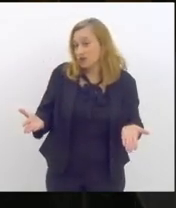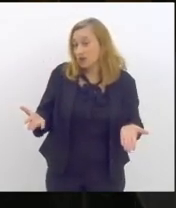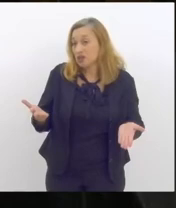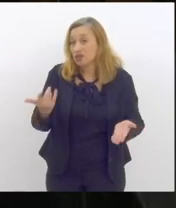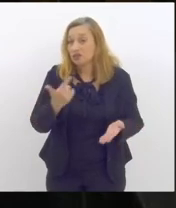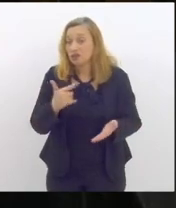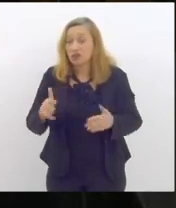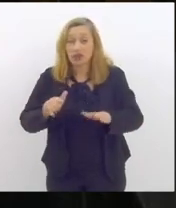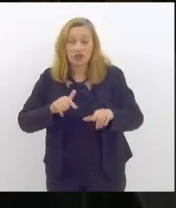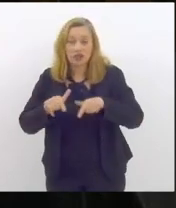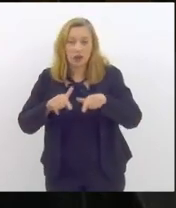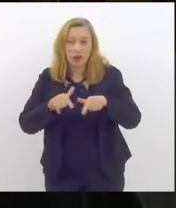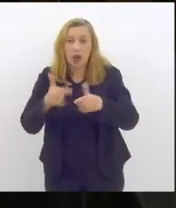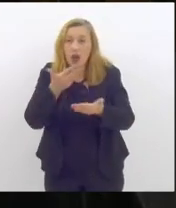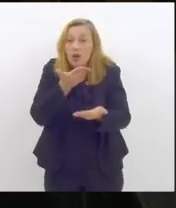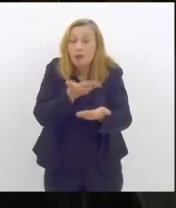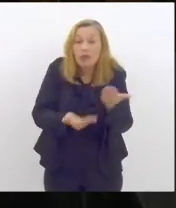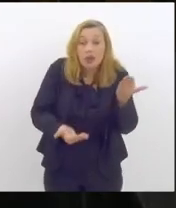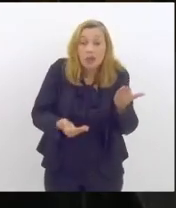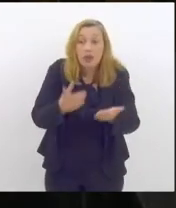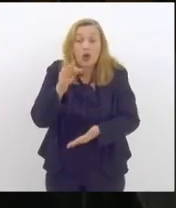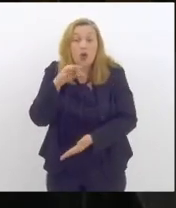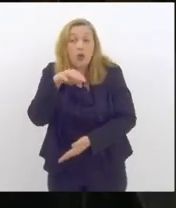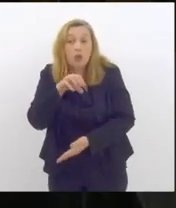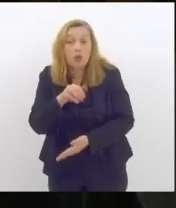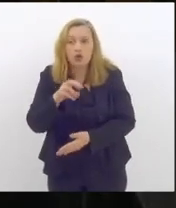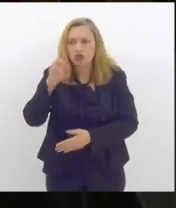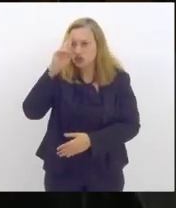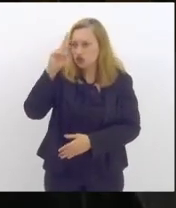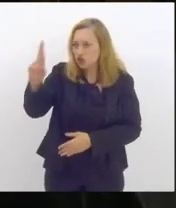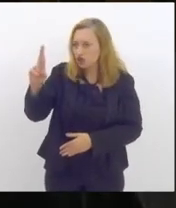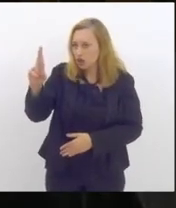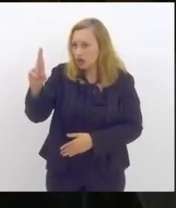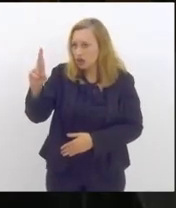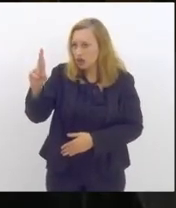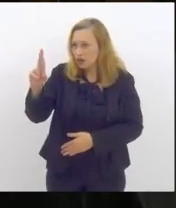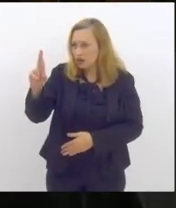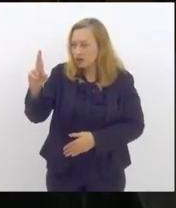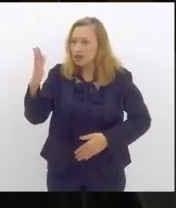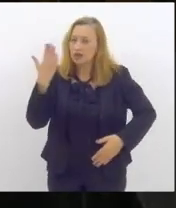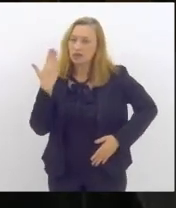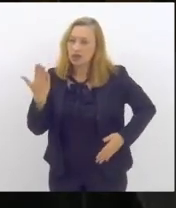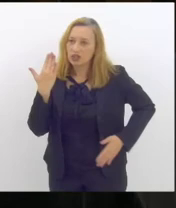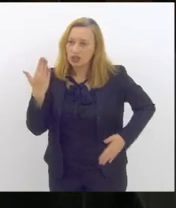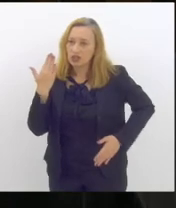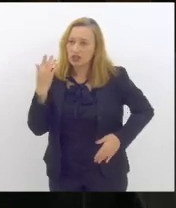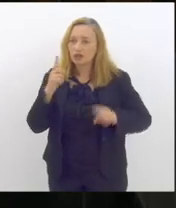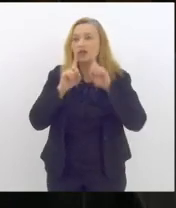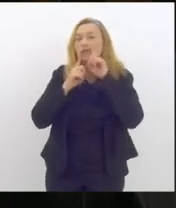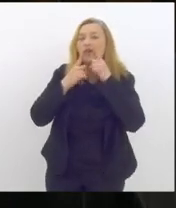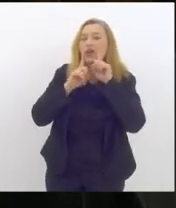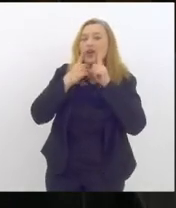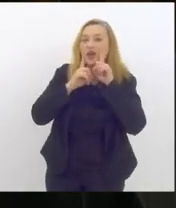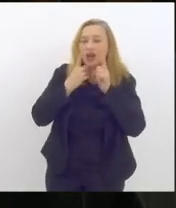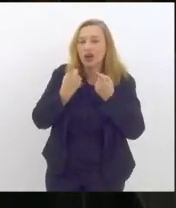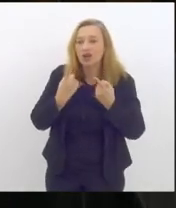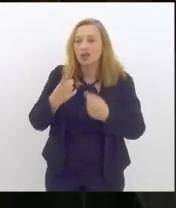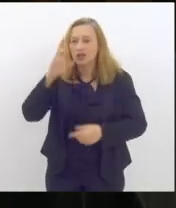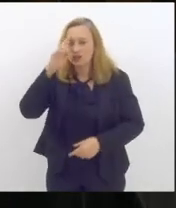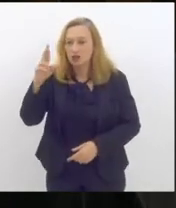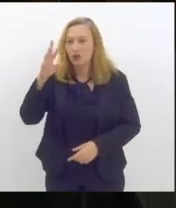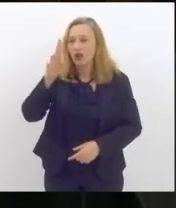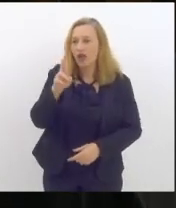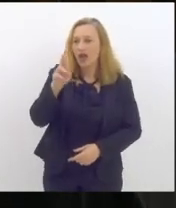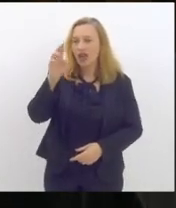mandato e perdeu o posto de uma do chefe da quadrilha de Maricá ele perdeu o posto para o senhor